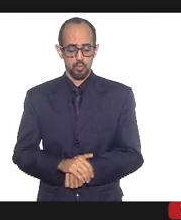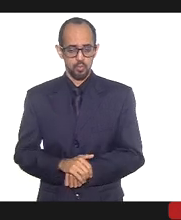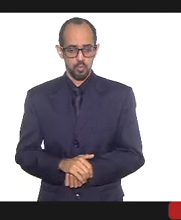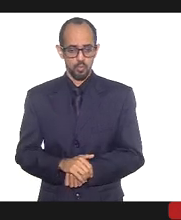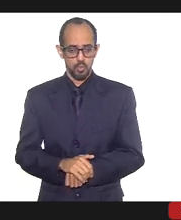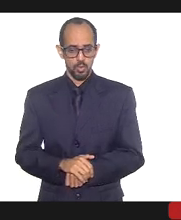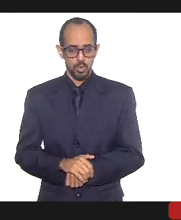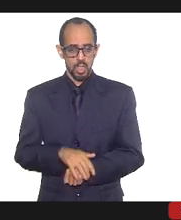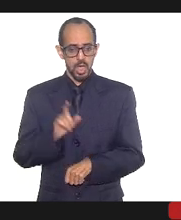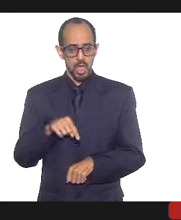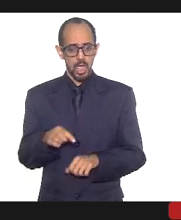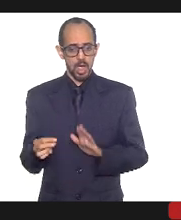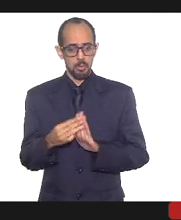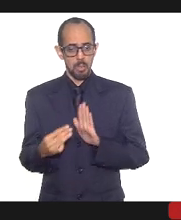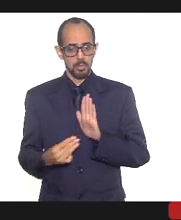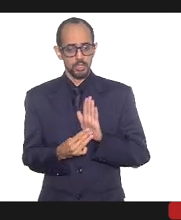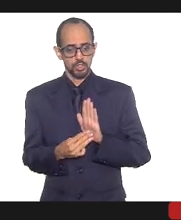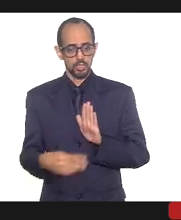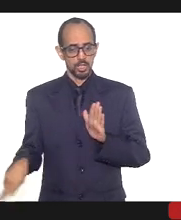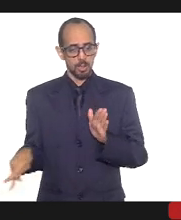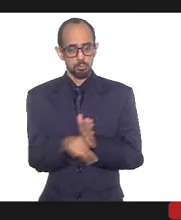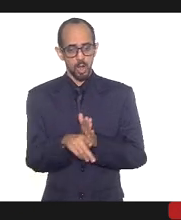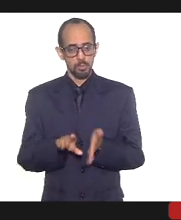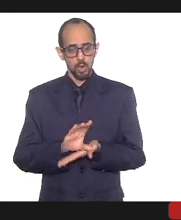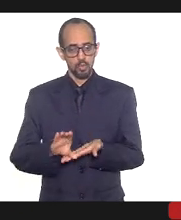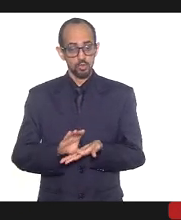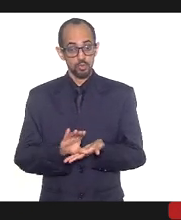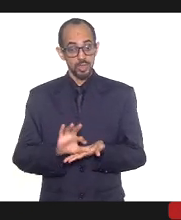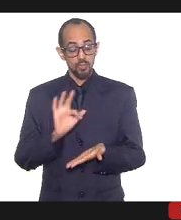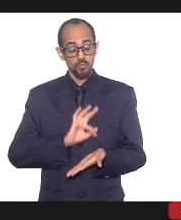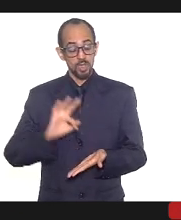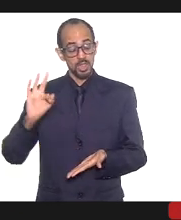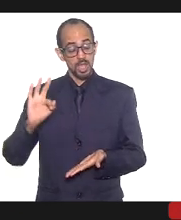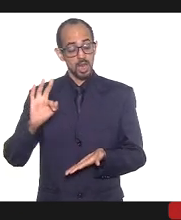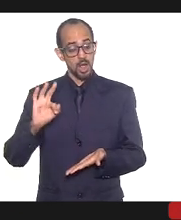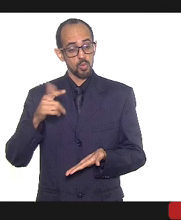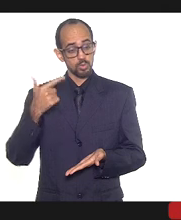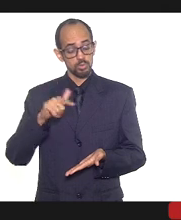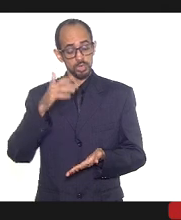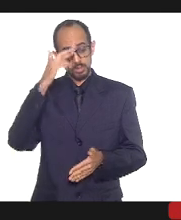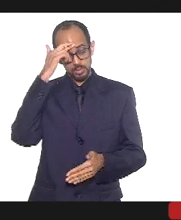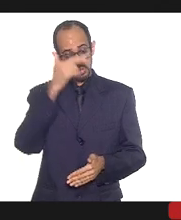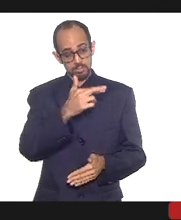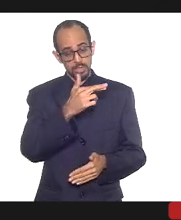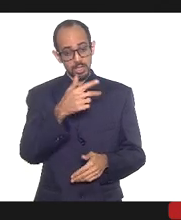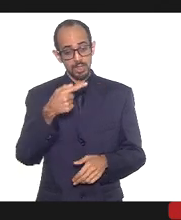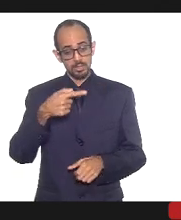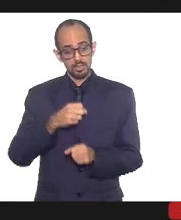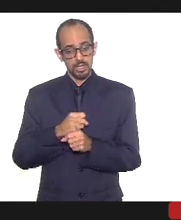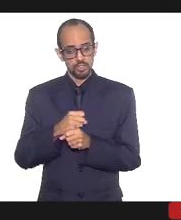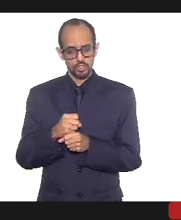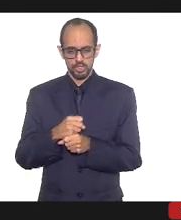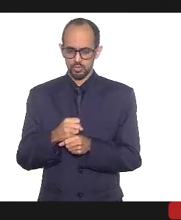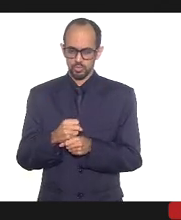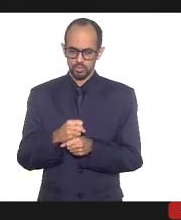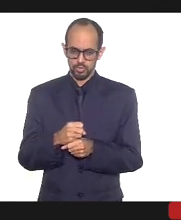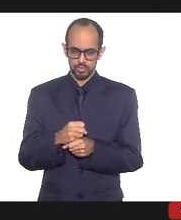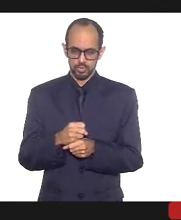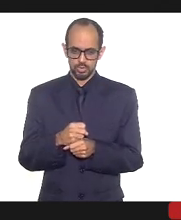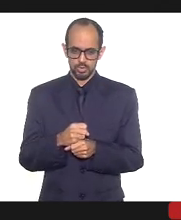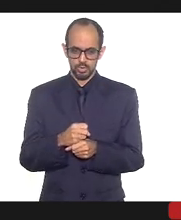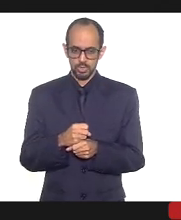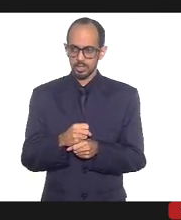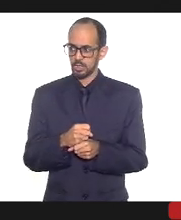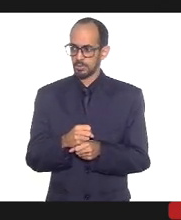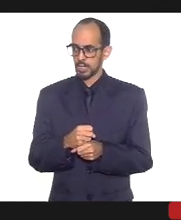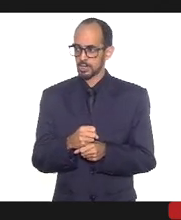uma medida prevista pela própria Constituição Federal e que não tem sido cumprida há 7 anos, impedindo que a categoria do